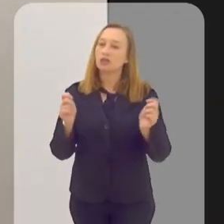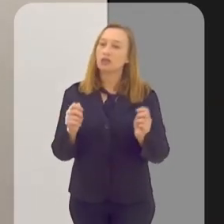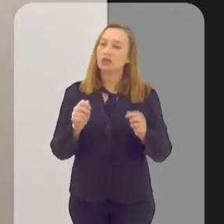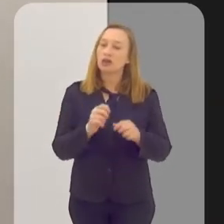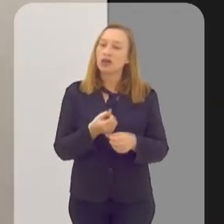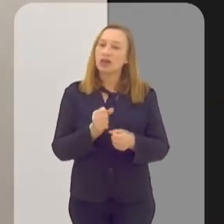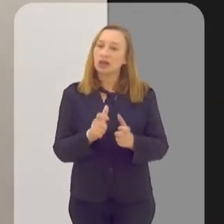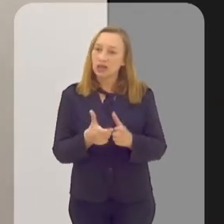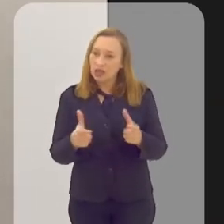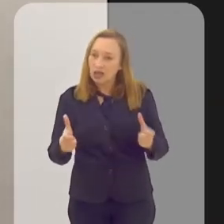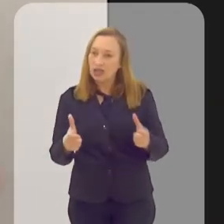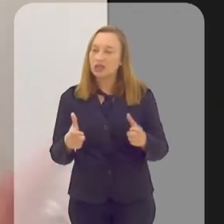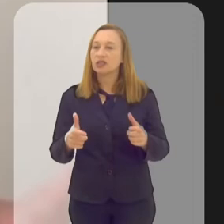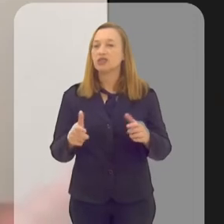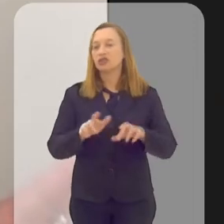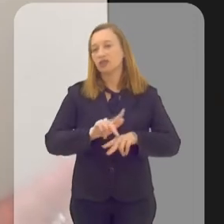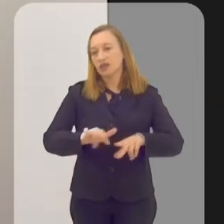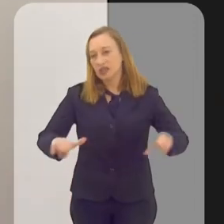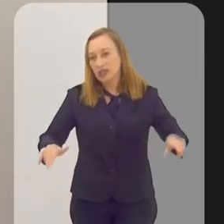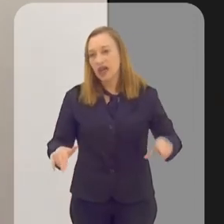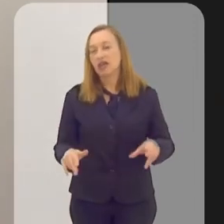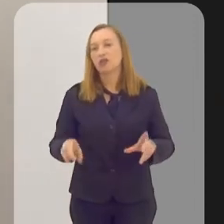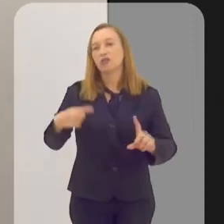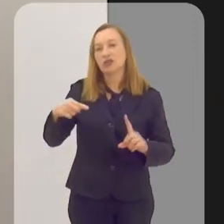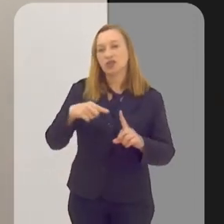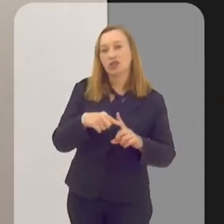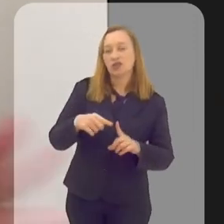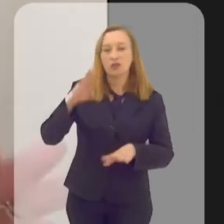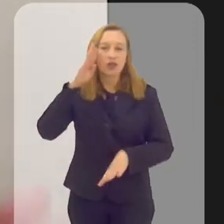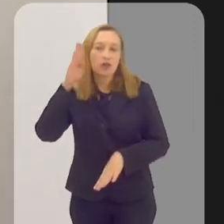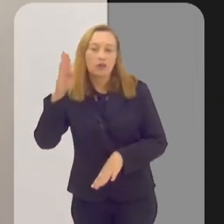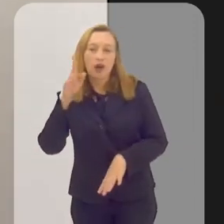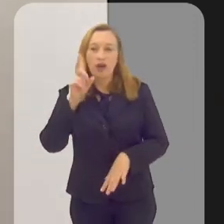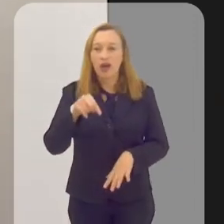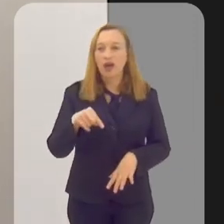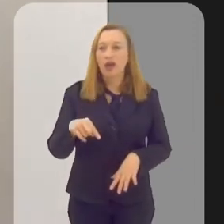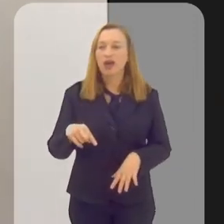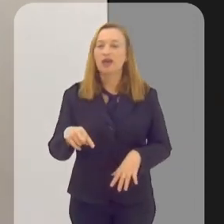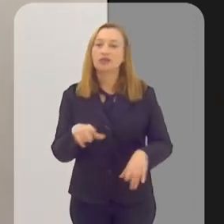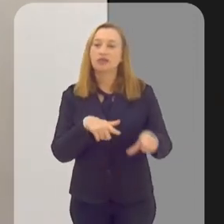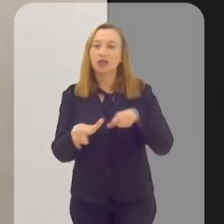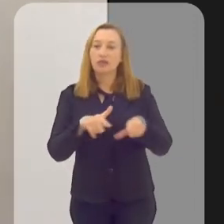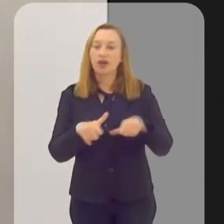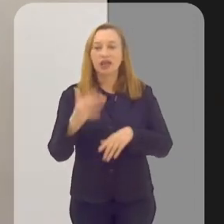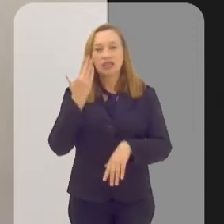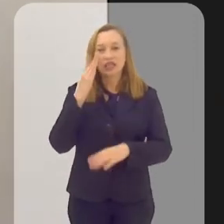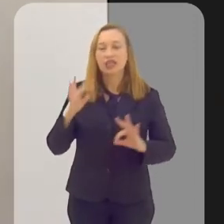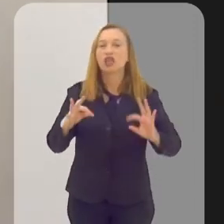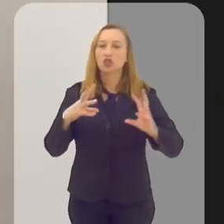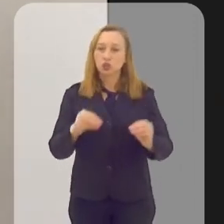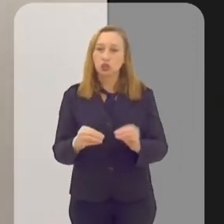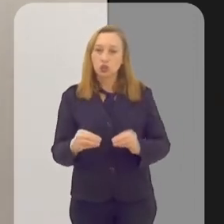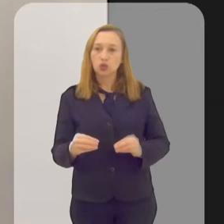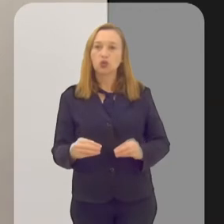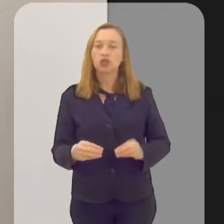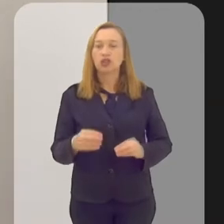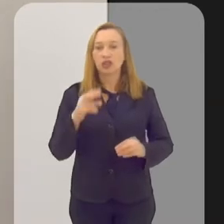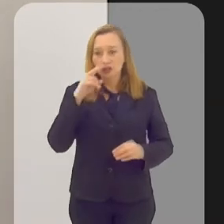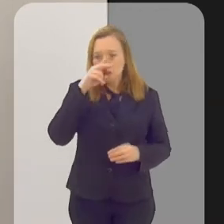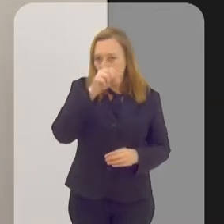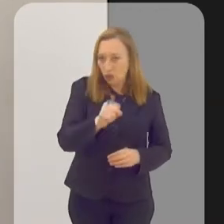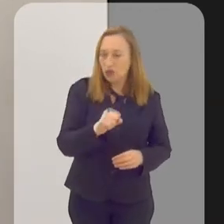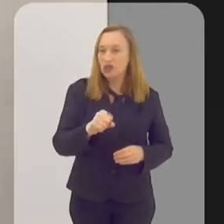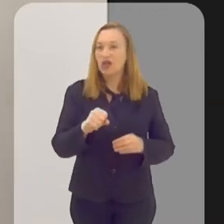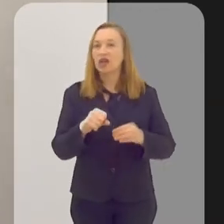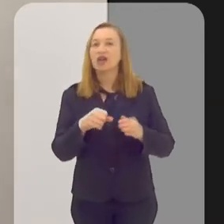a gente tenha uma capilaridade bem bacana. Então, acho que o principal objetivo, o nosso marco número um do trabalho, é entender tudo aquilo